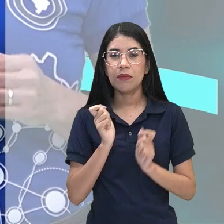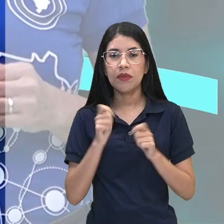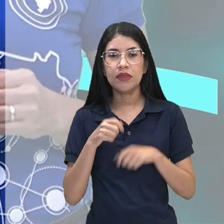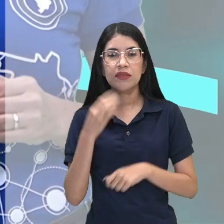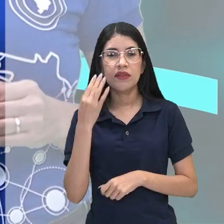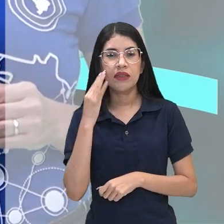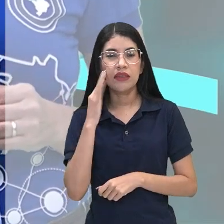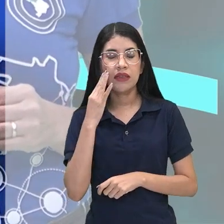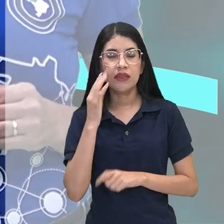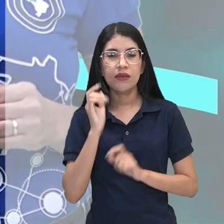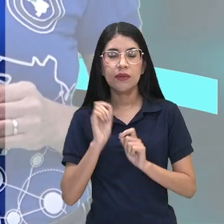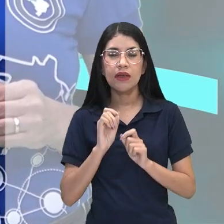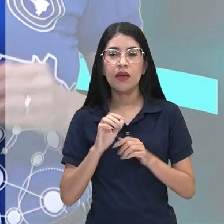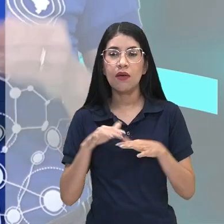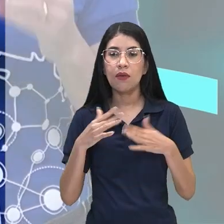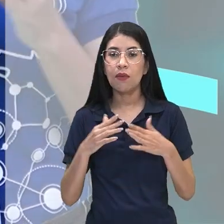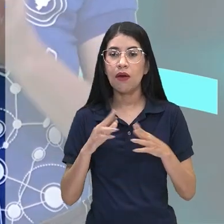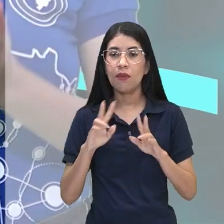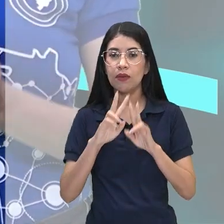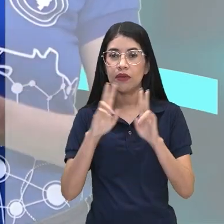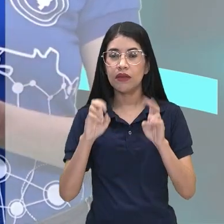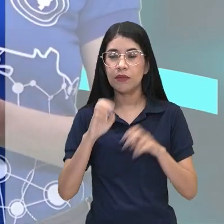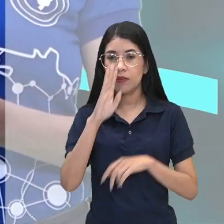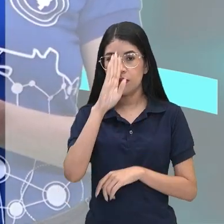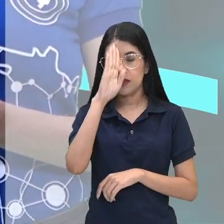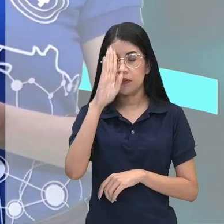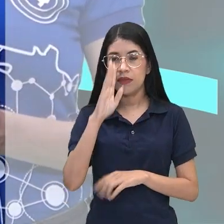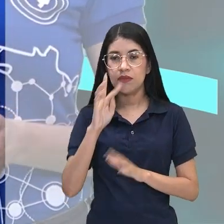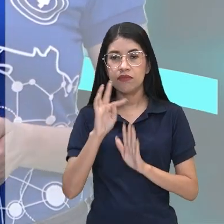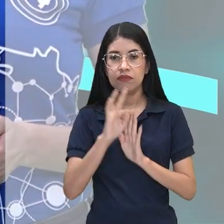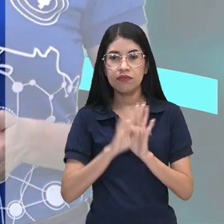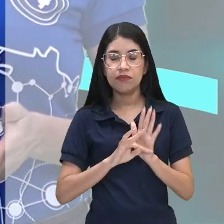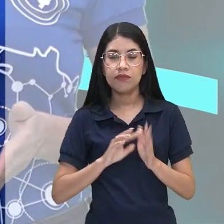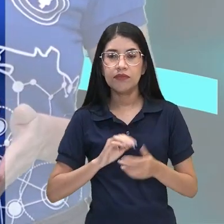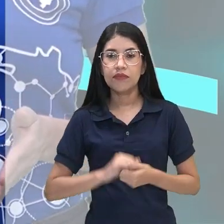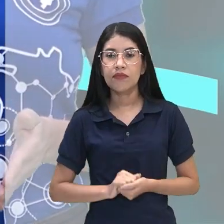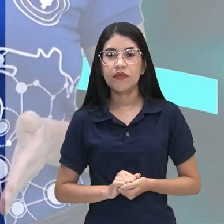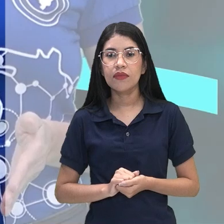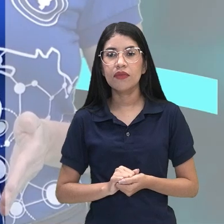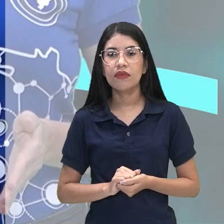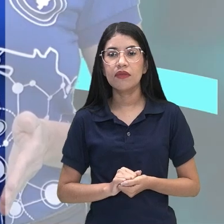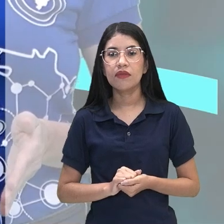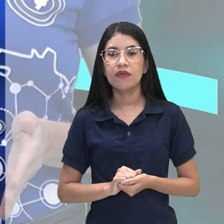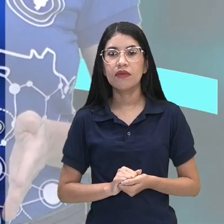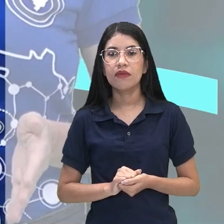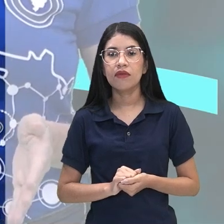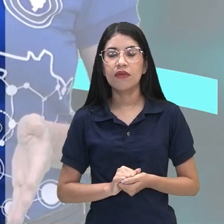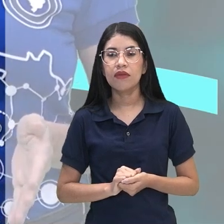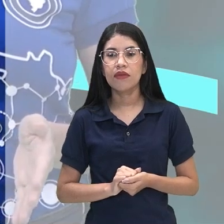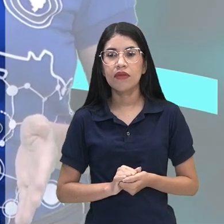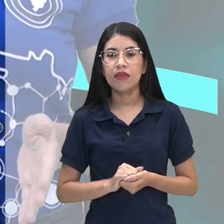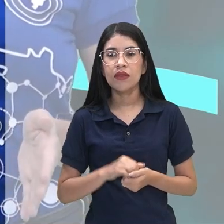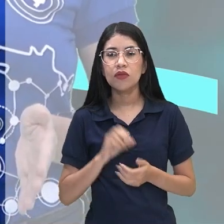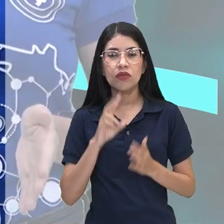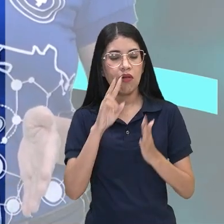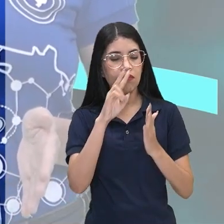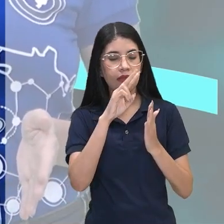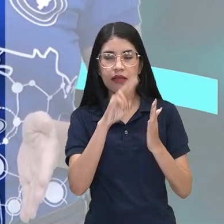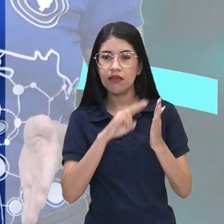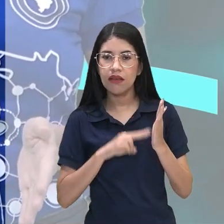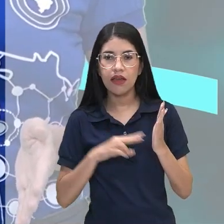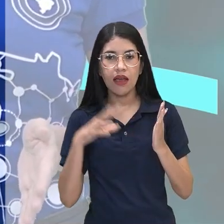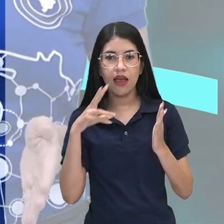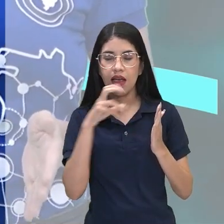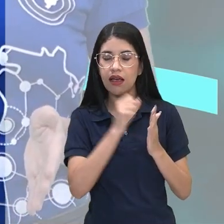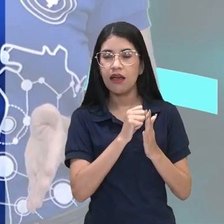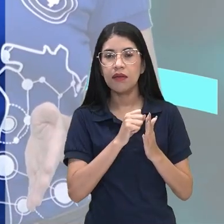o quê? A ideia principal de um texto. Então, eu só faço assim um zoom, né? De cima